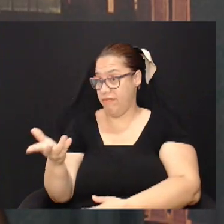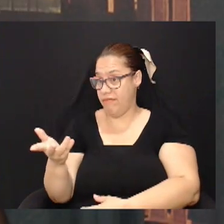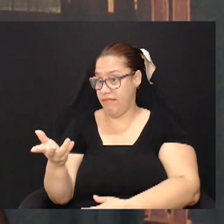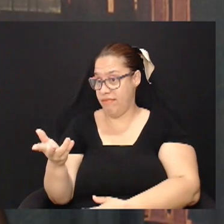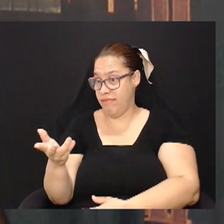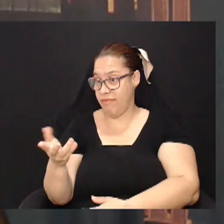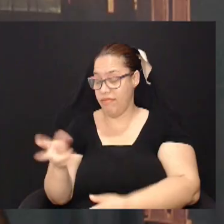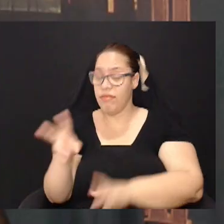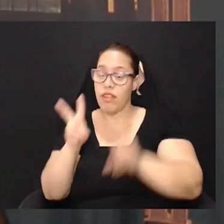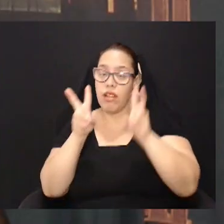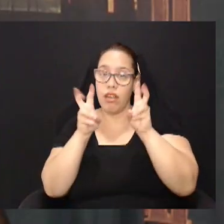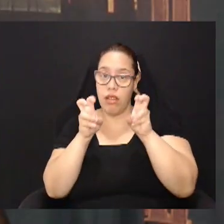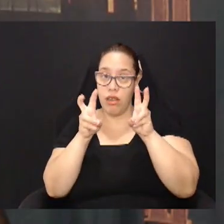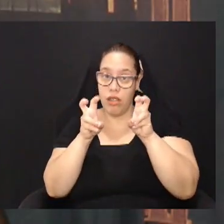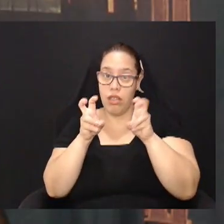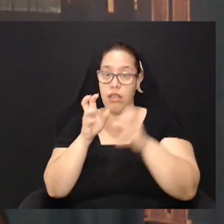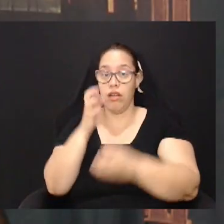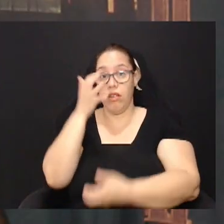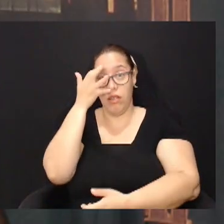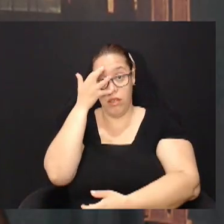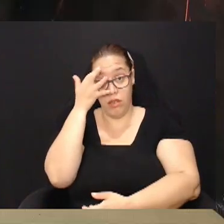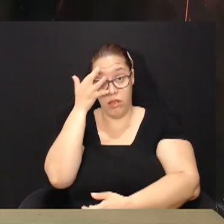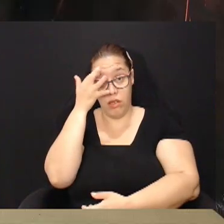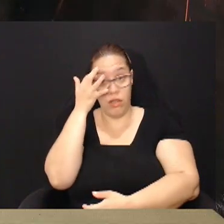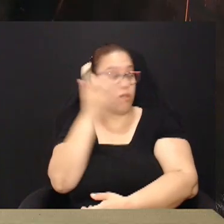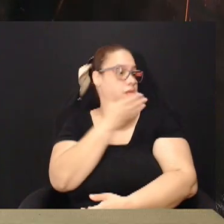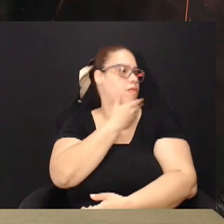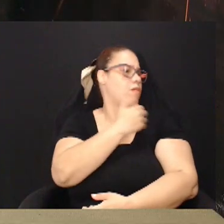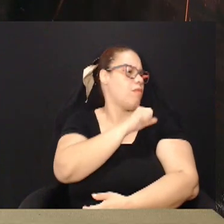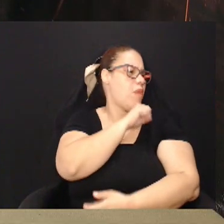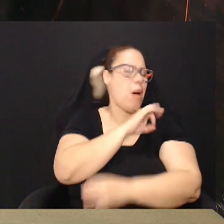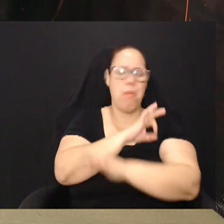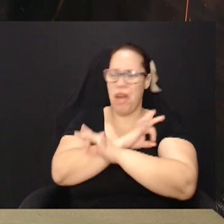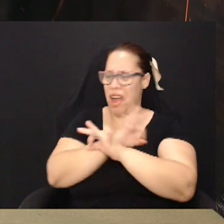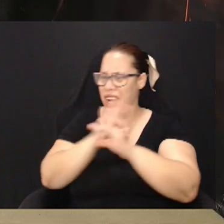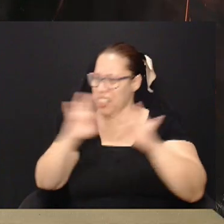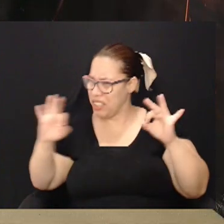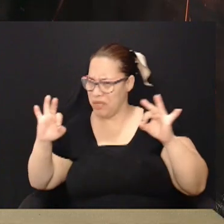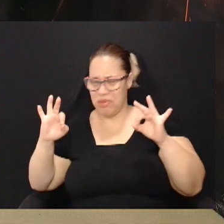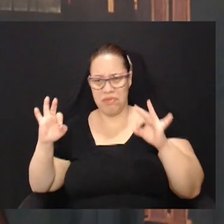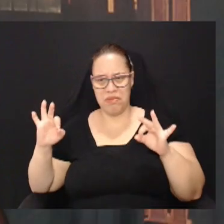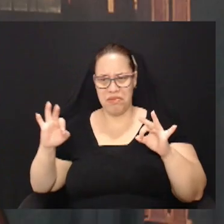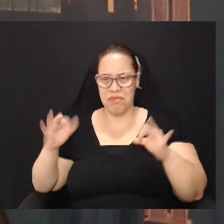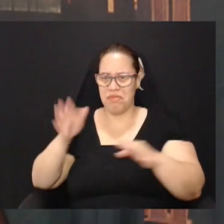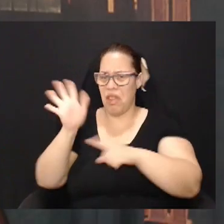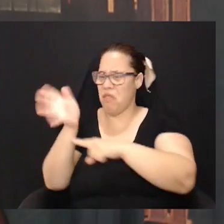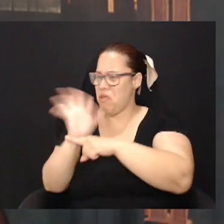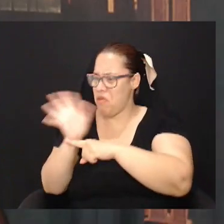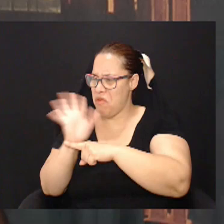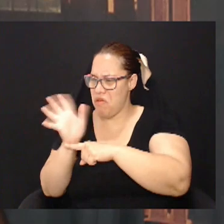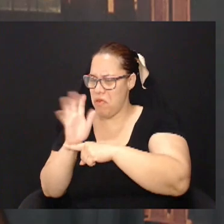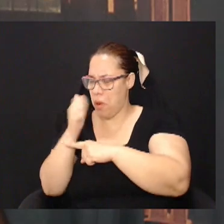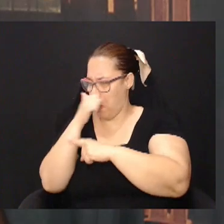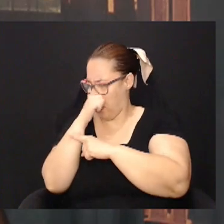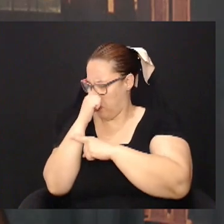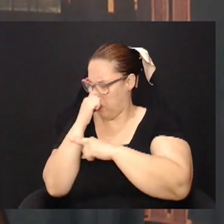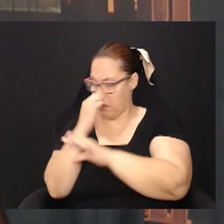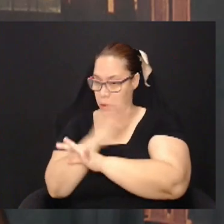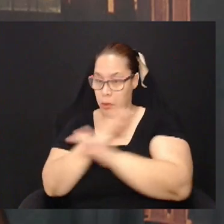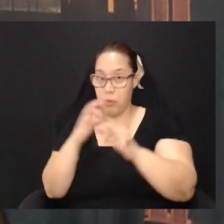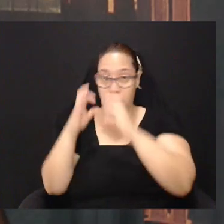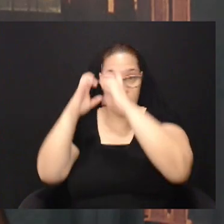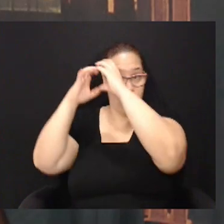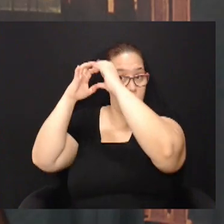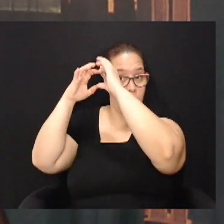chama Pai, do Anthony Hopkins, né? É fantástico. É um filme fantástico e que ele traz o cérebro do paciente com